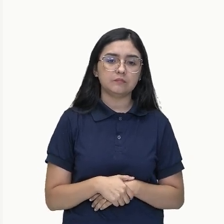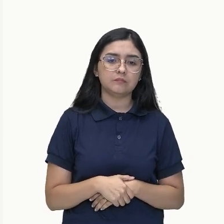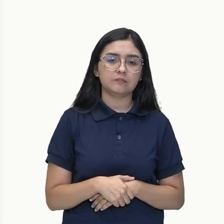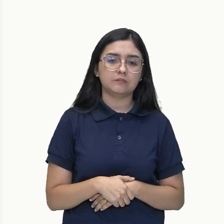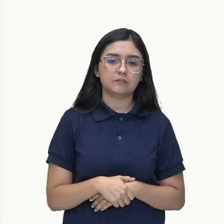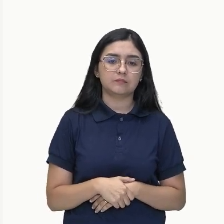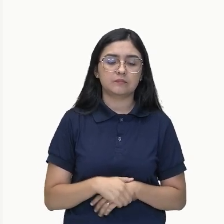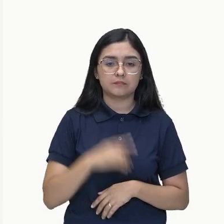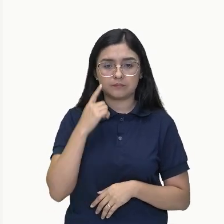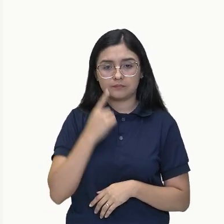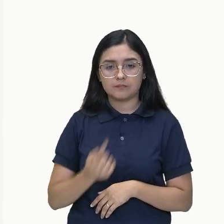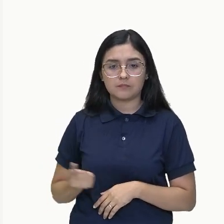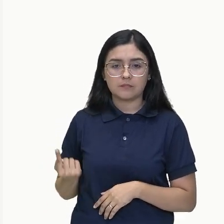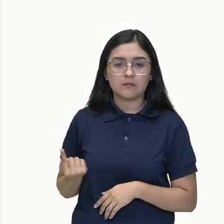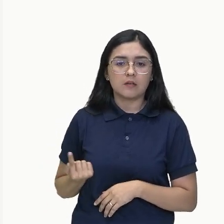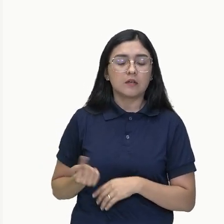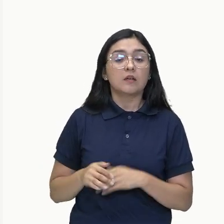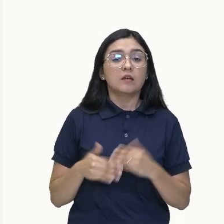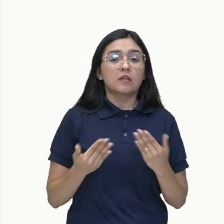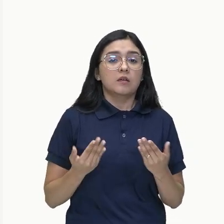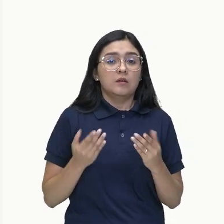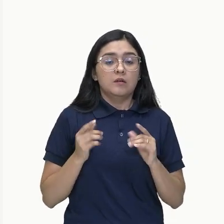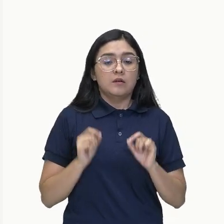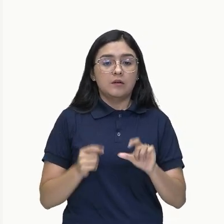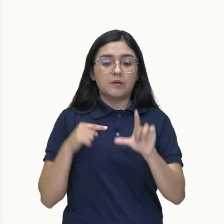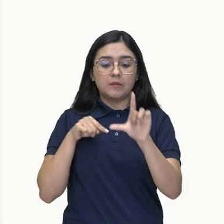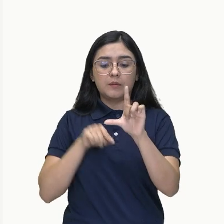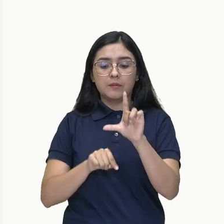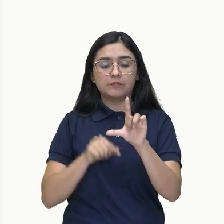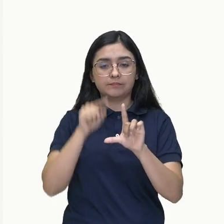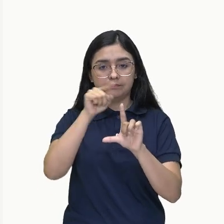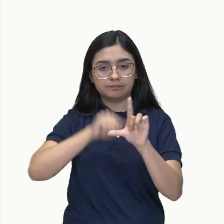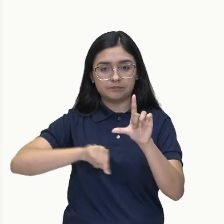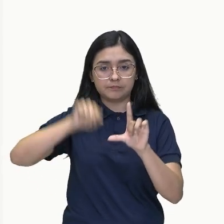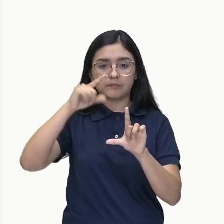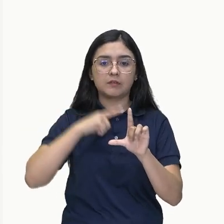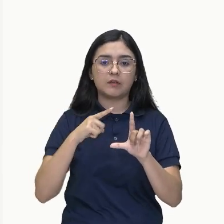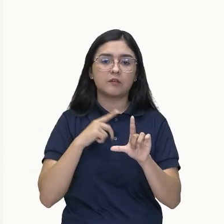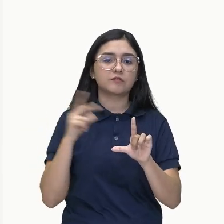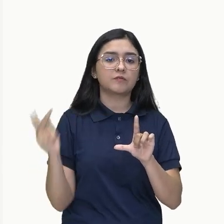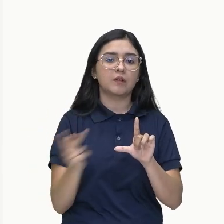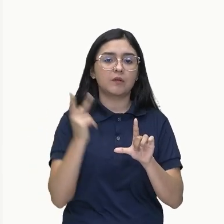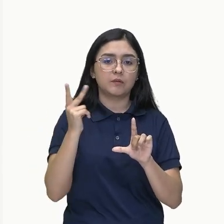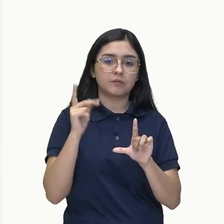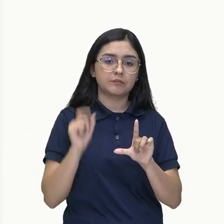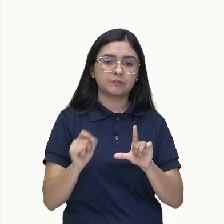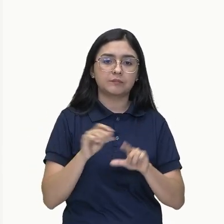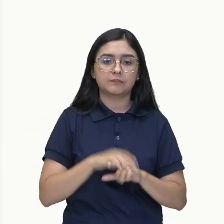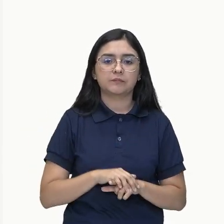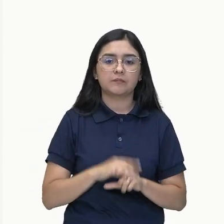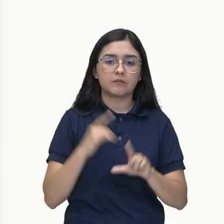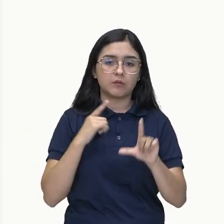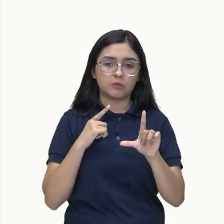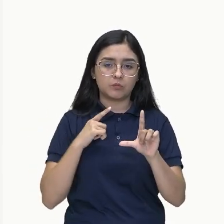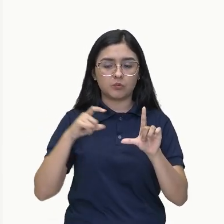da minha parábola, tá? E aí eu tenho os valores no eixo